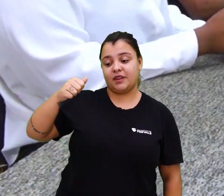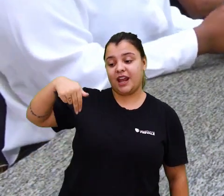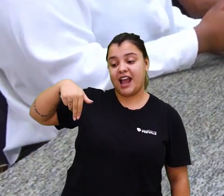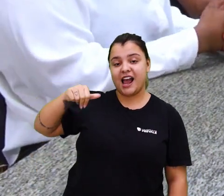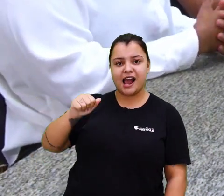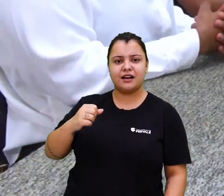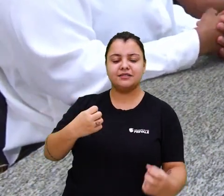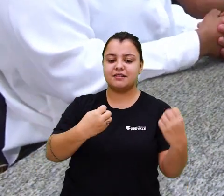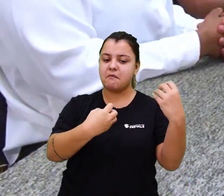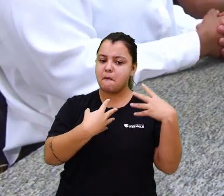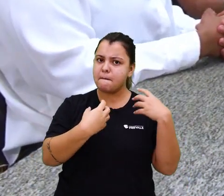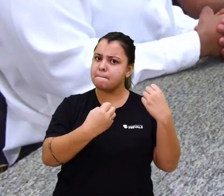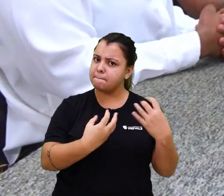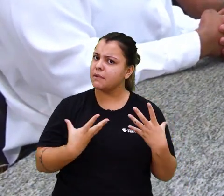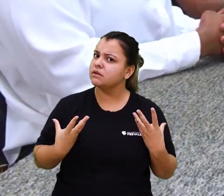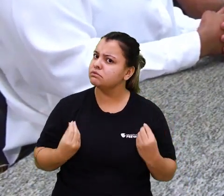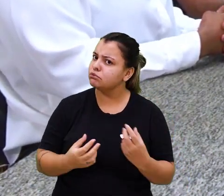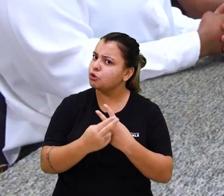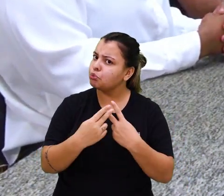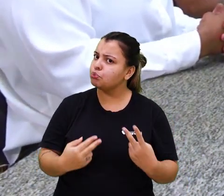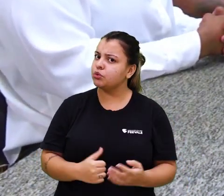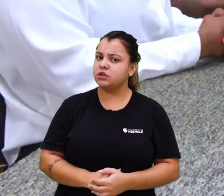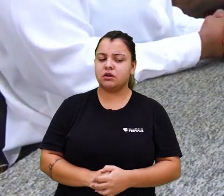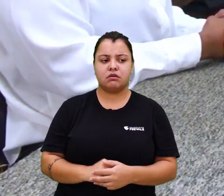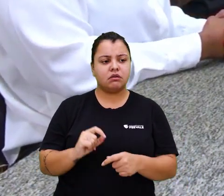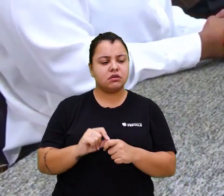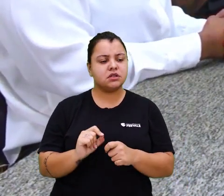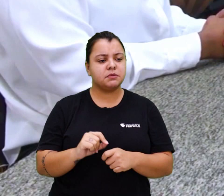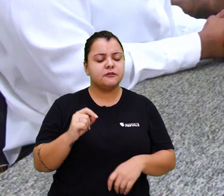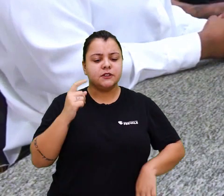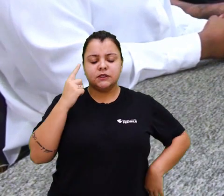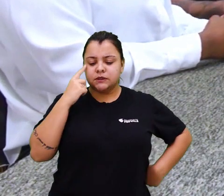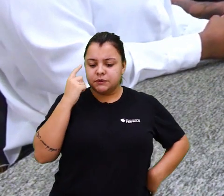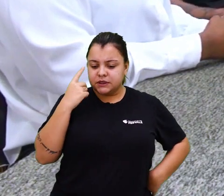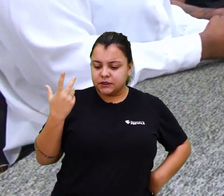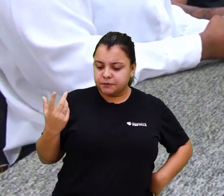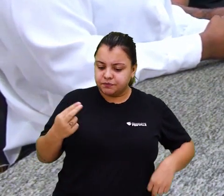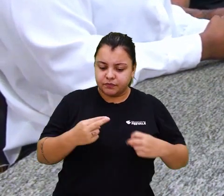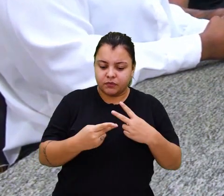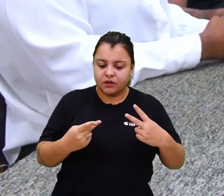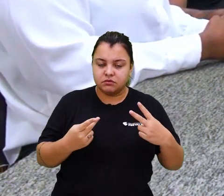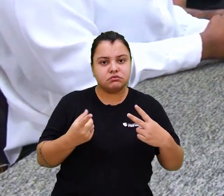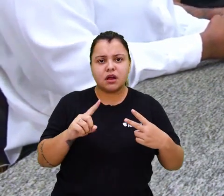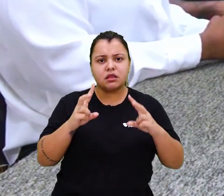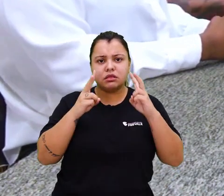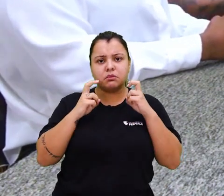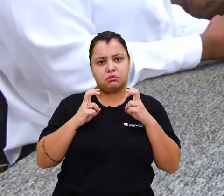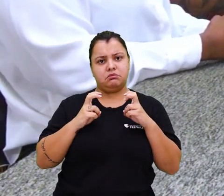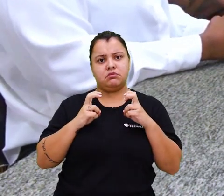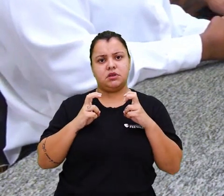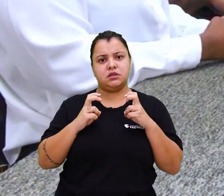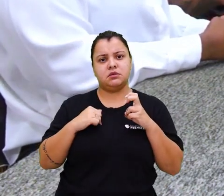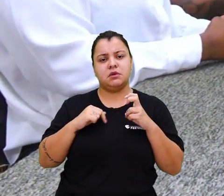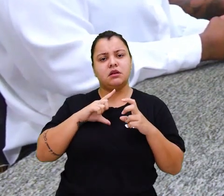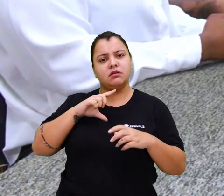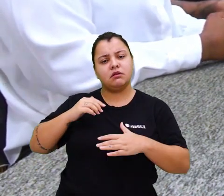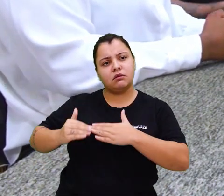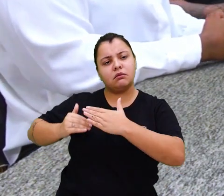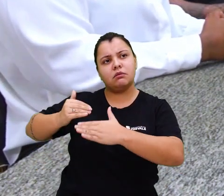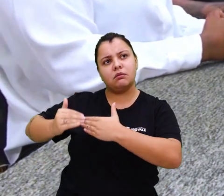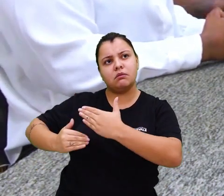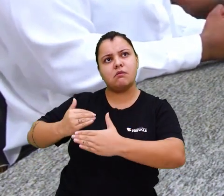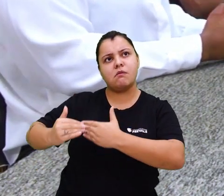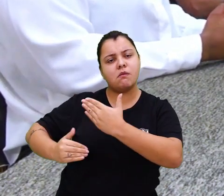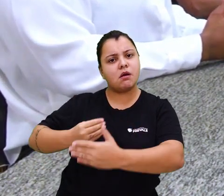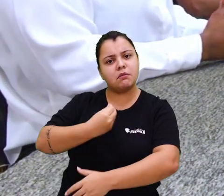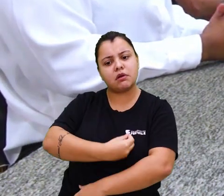ensinou muita coisa assim me fez ver um lado que eu não não percebi assim mesmo tendo uma caminhada bem grande aí